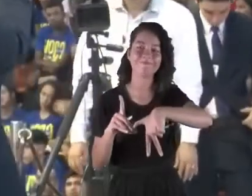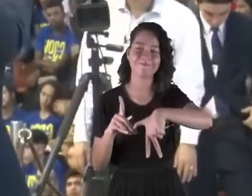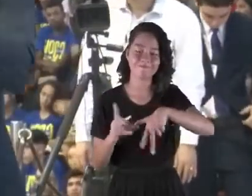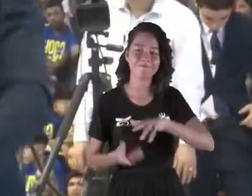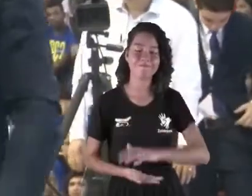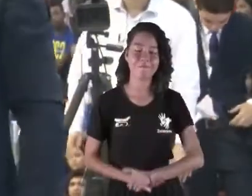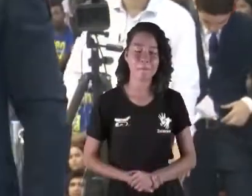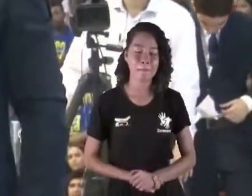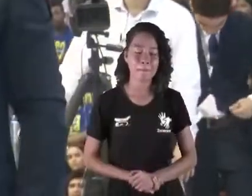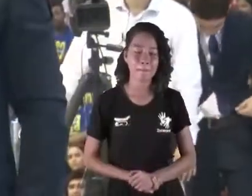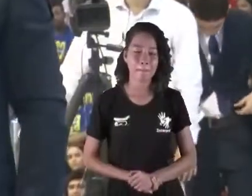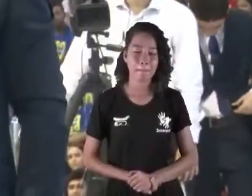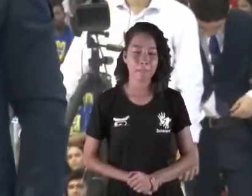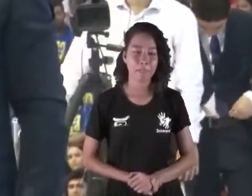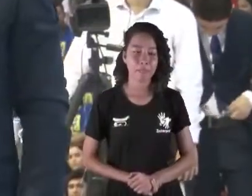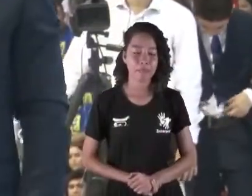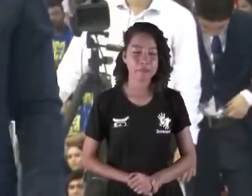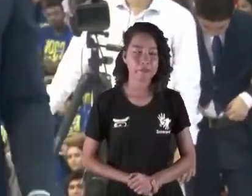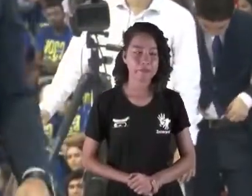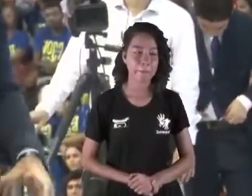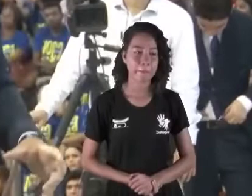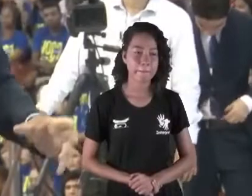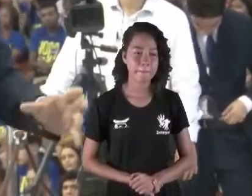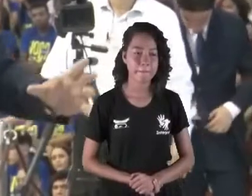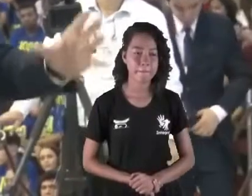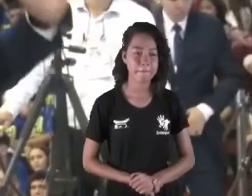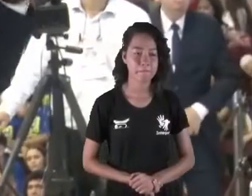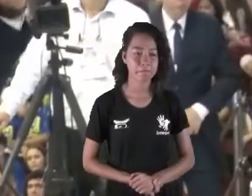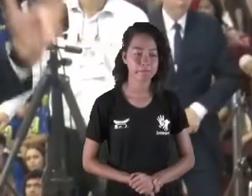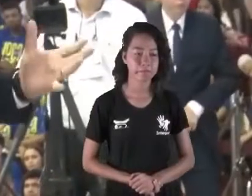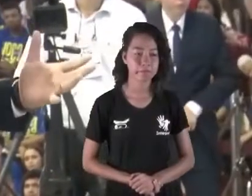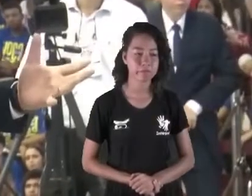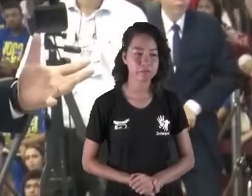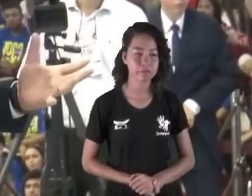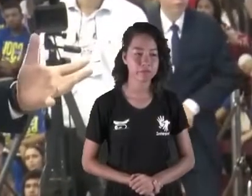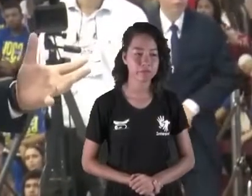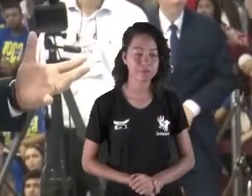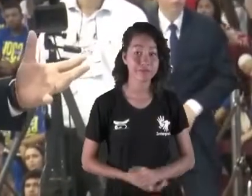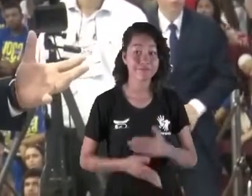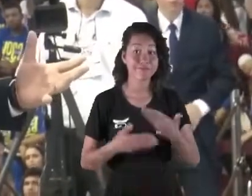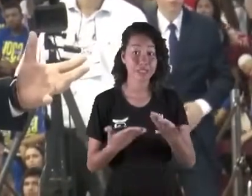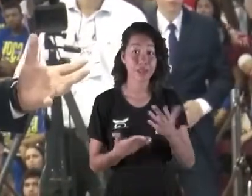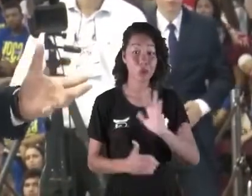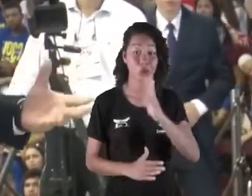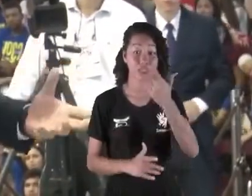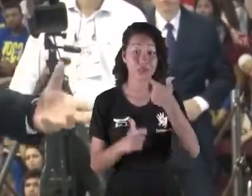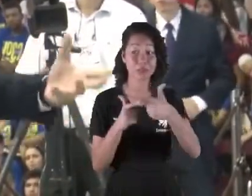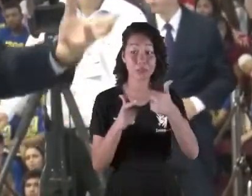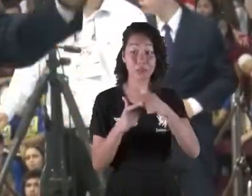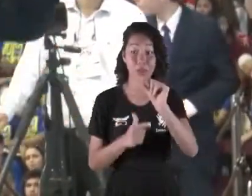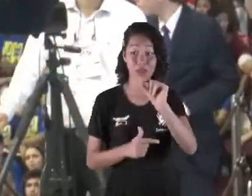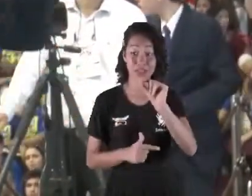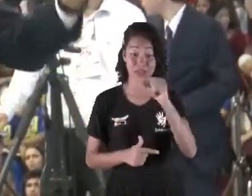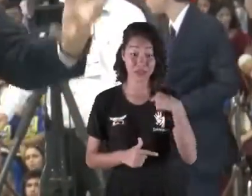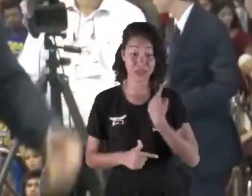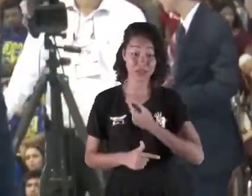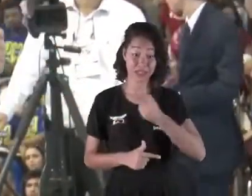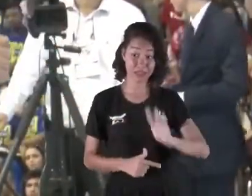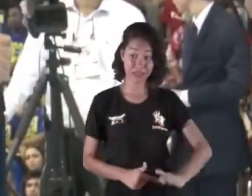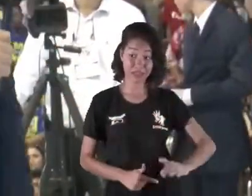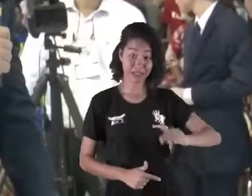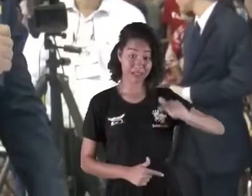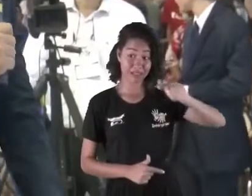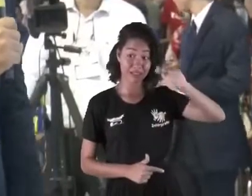O problema é que a primeira coisa que a gente esquece, depois que Deus nos